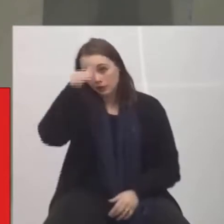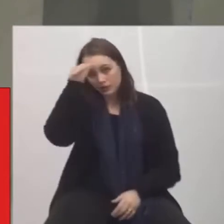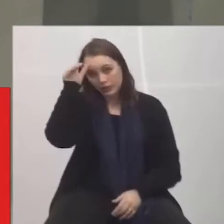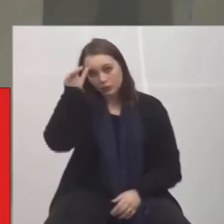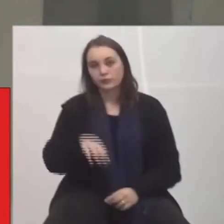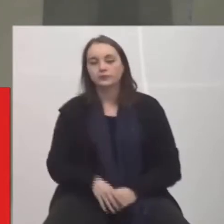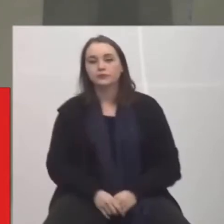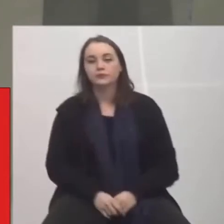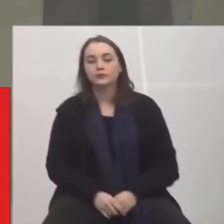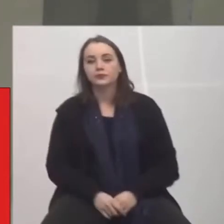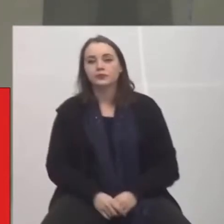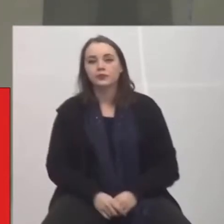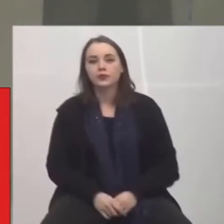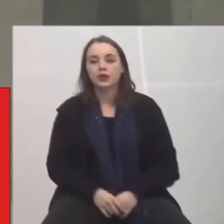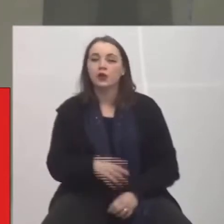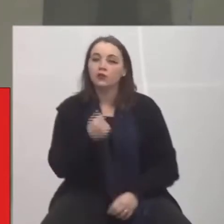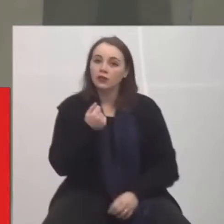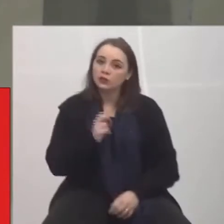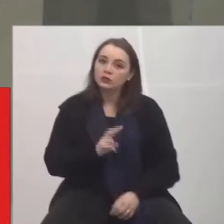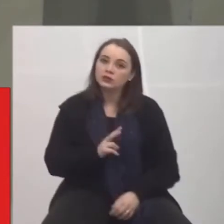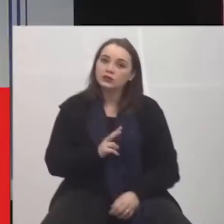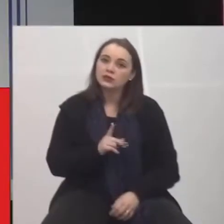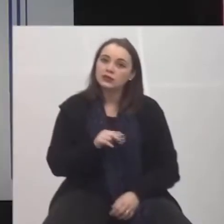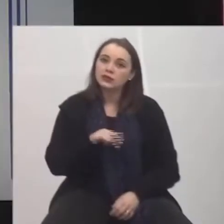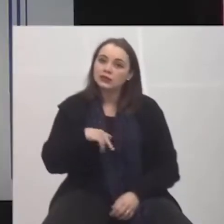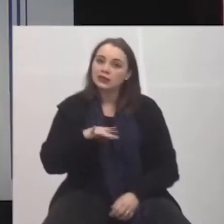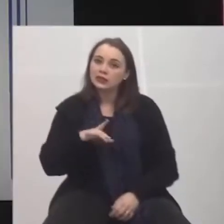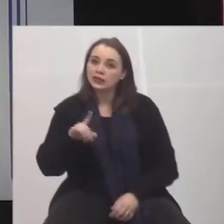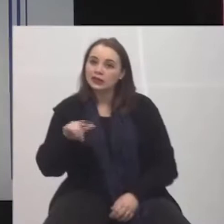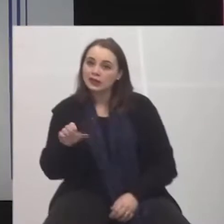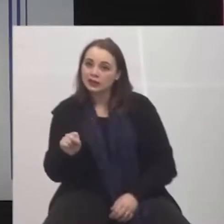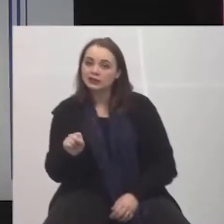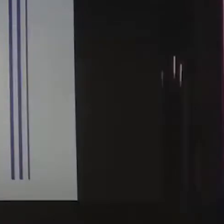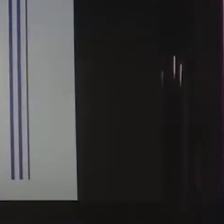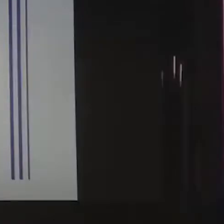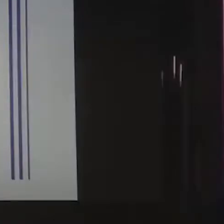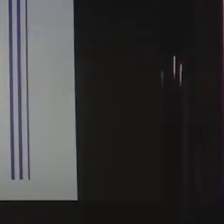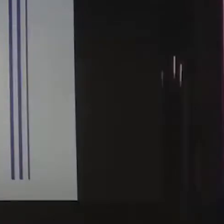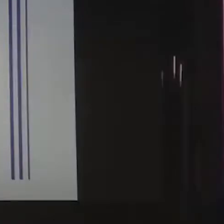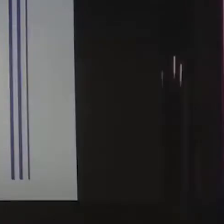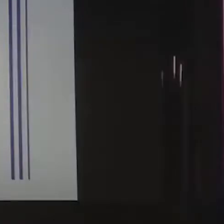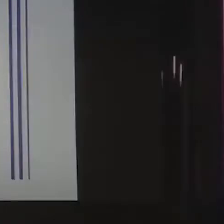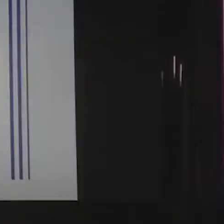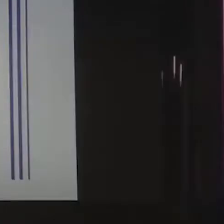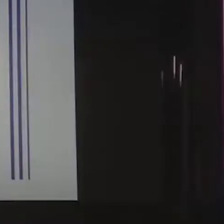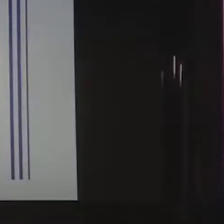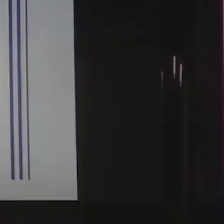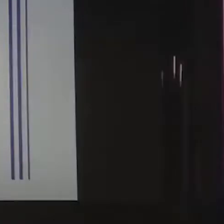E despesas líquidas com saúde, então, com recursos próprios,